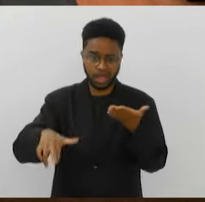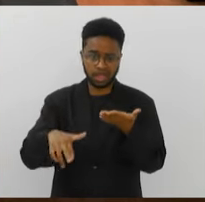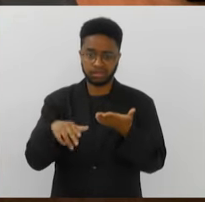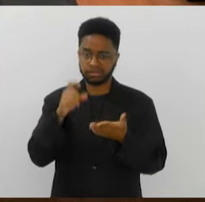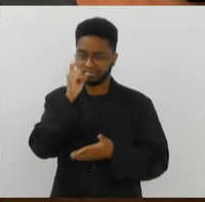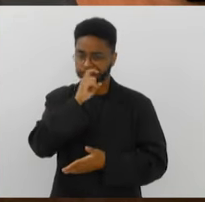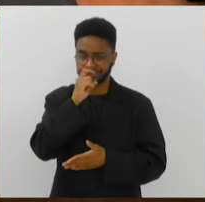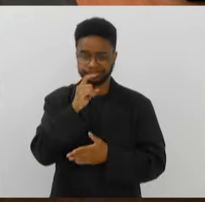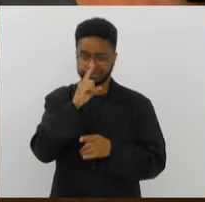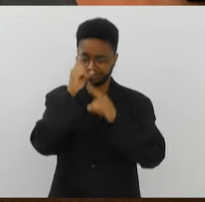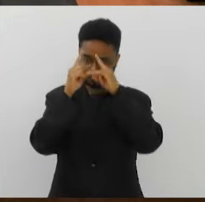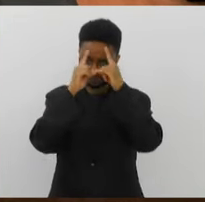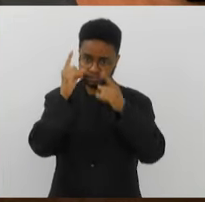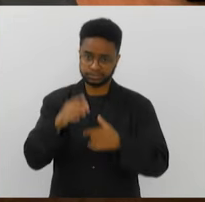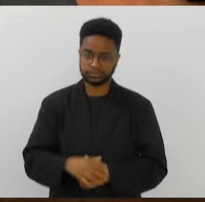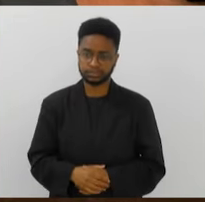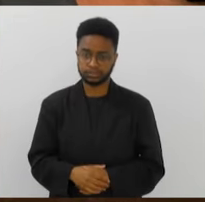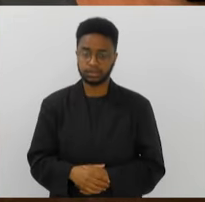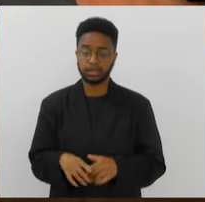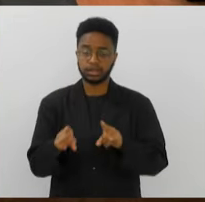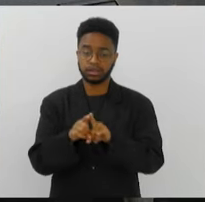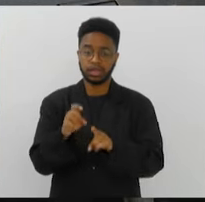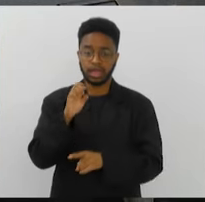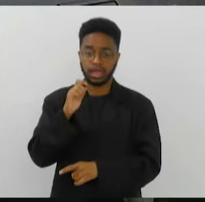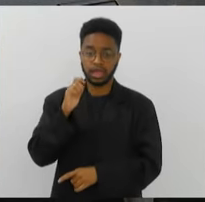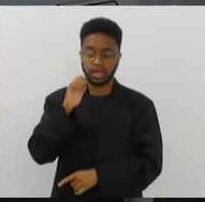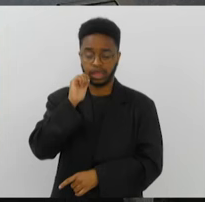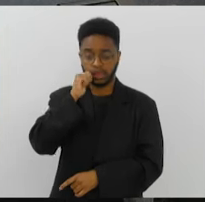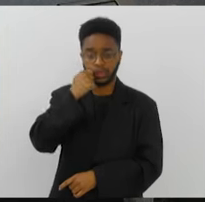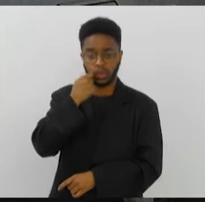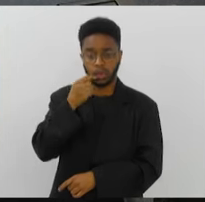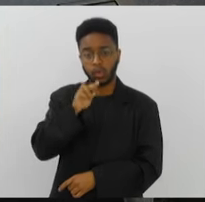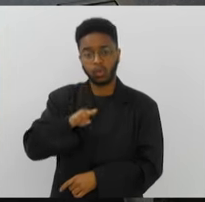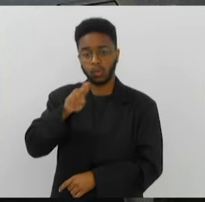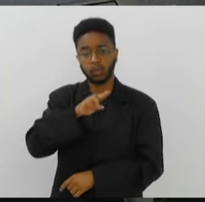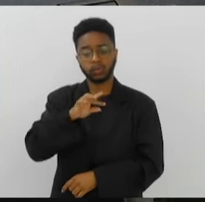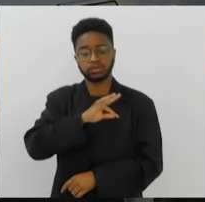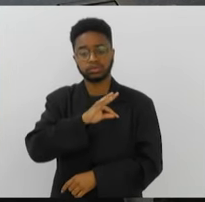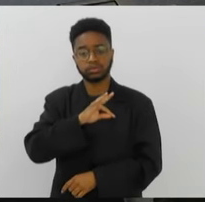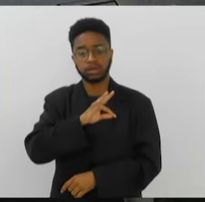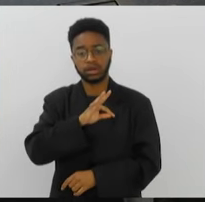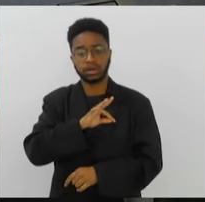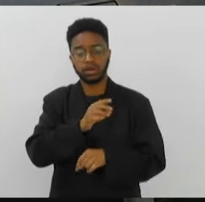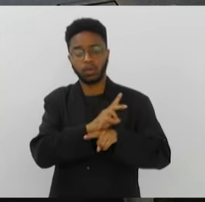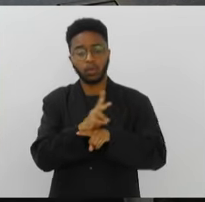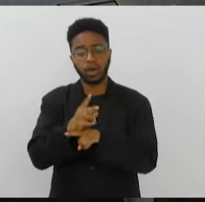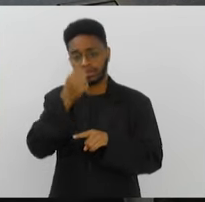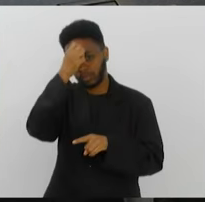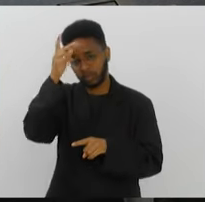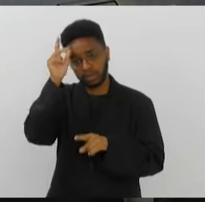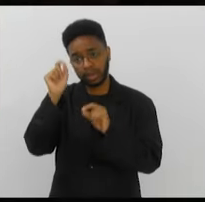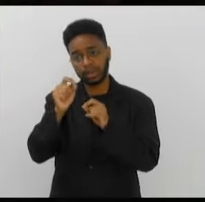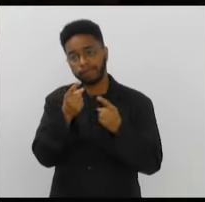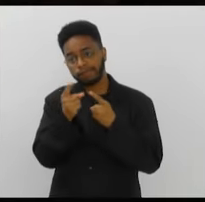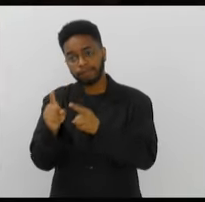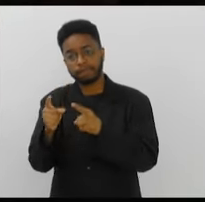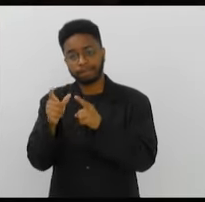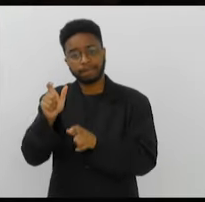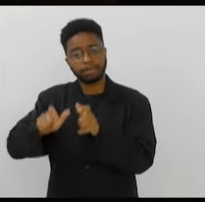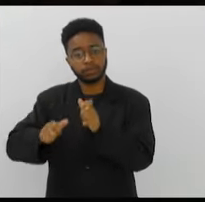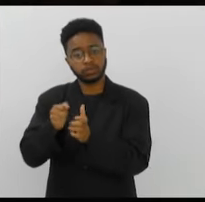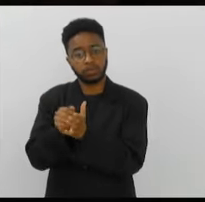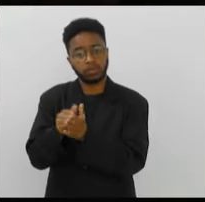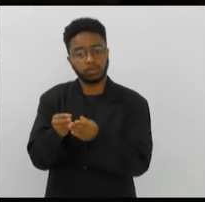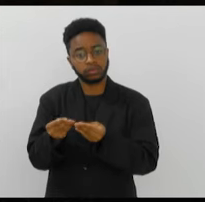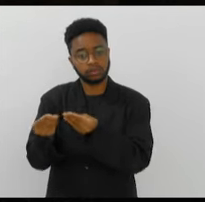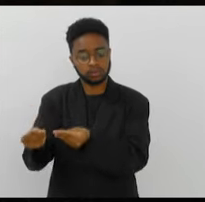O Eduardo Paes usa a guarda municipal para perseguir trabalhador. Pô, perseguir camelô para multar os outros. Para poder ficar multando na rua, indústria da multa. Ele